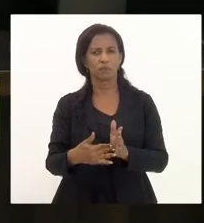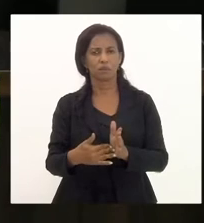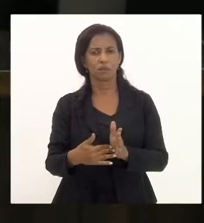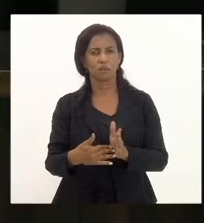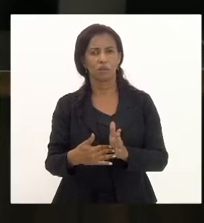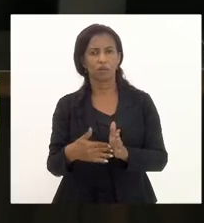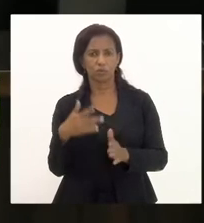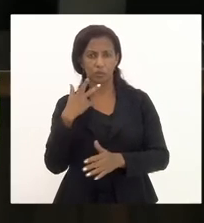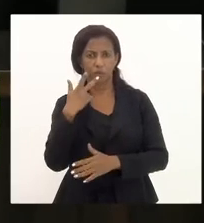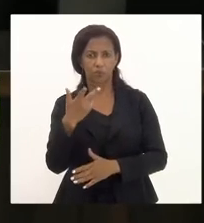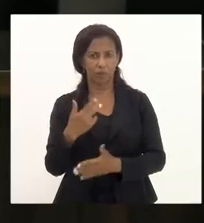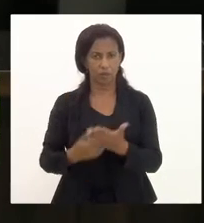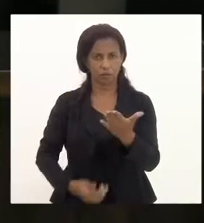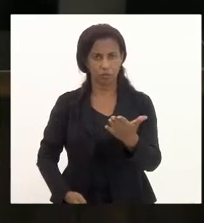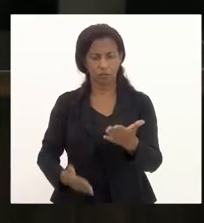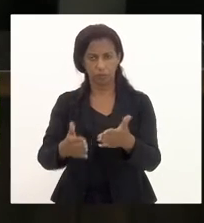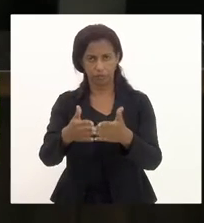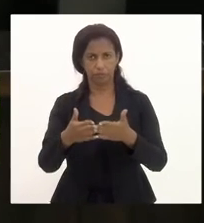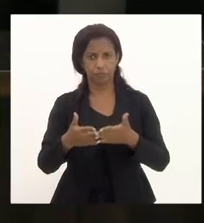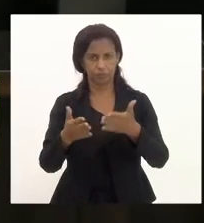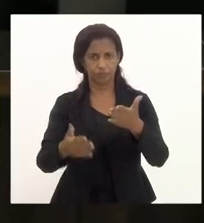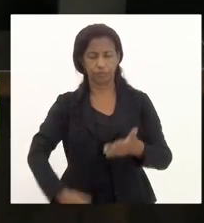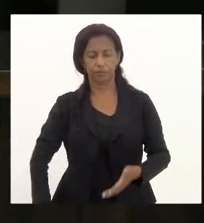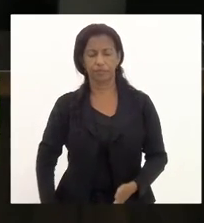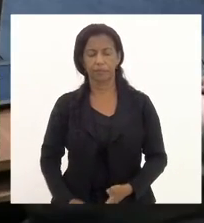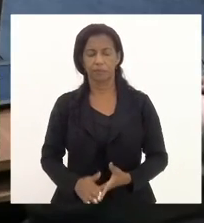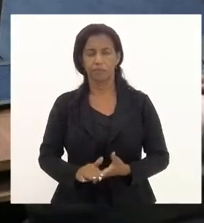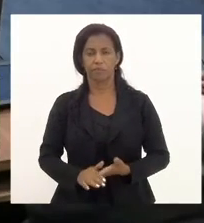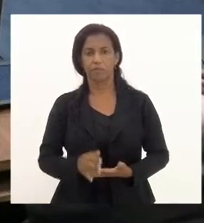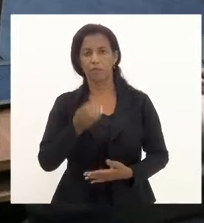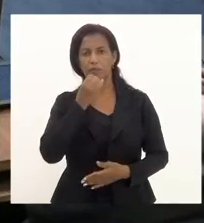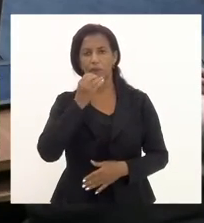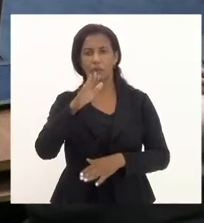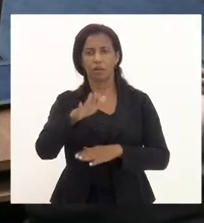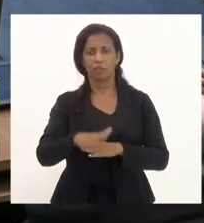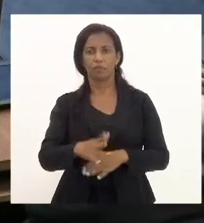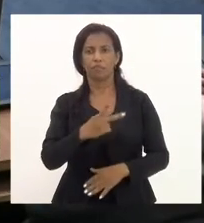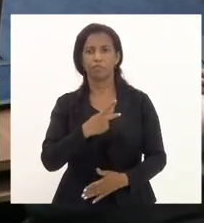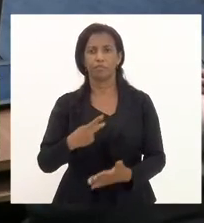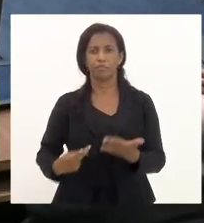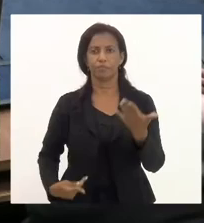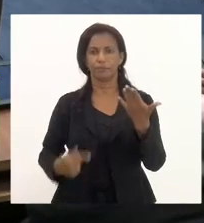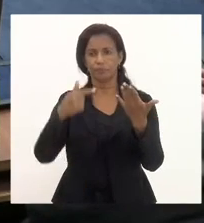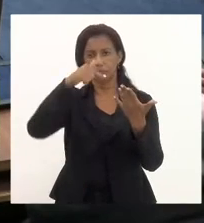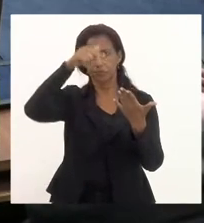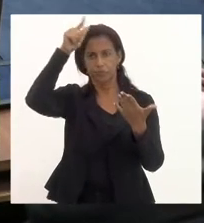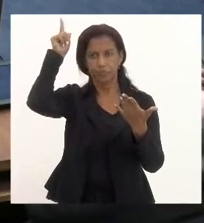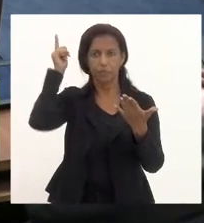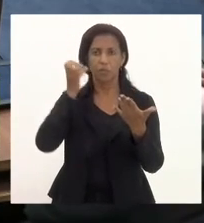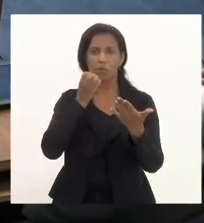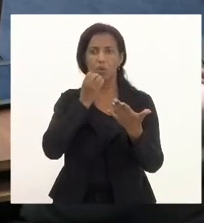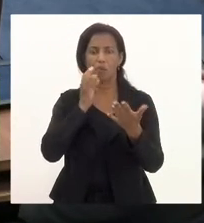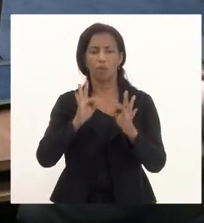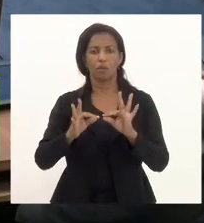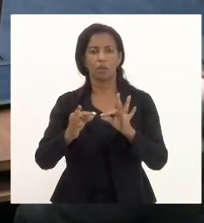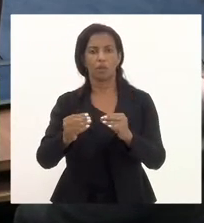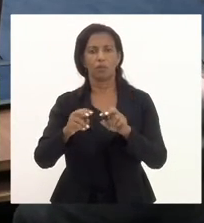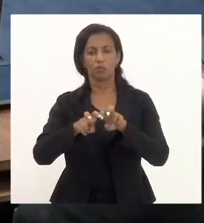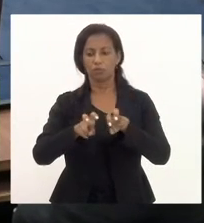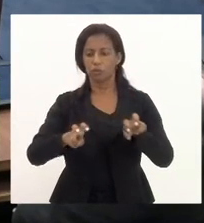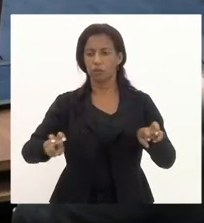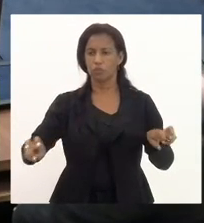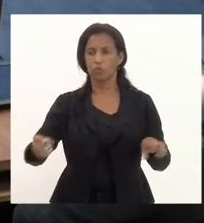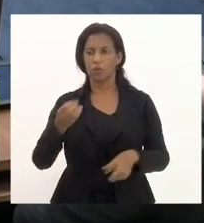internação sua por favor se o Alexandre Boa tarde do presidente dos Paulo Boa tarde até mais membros da